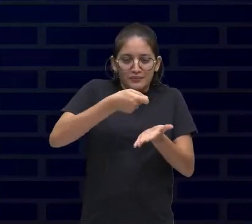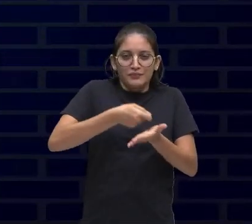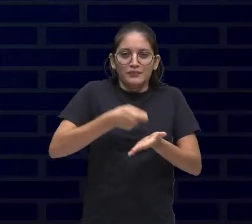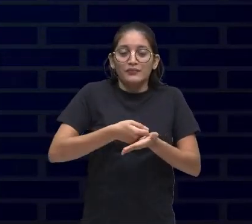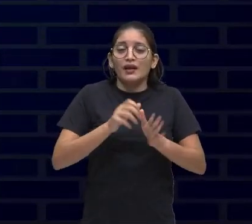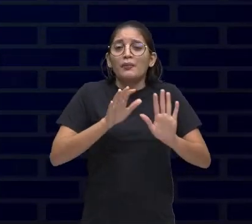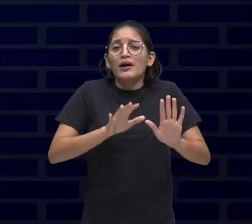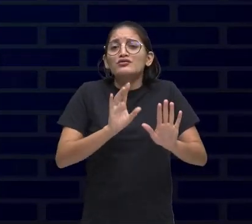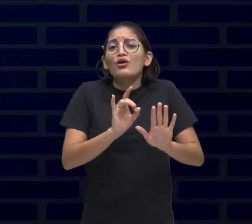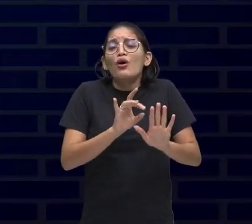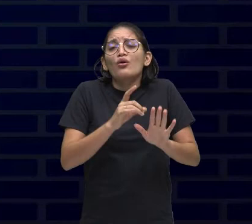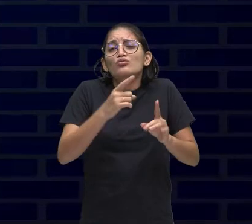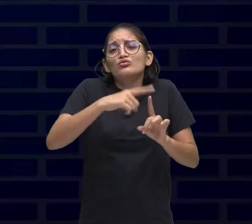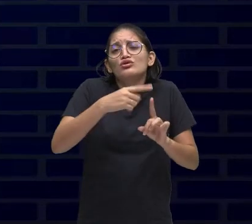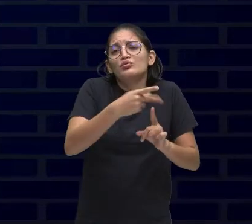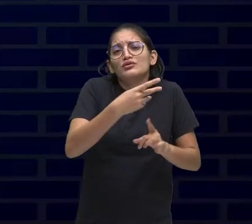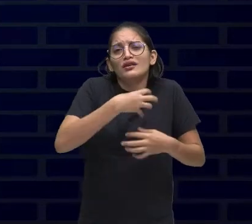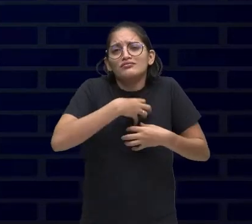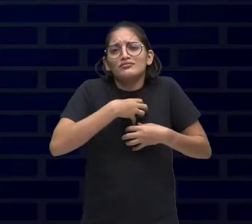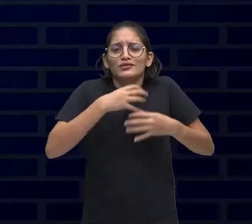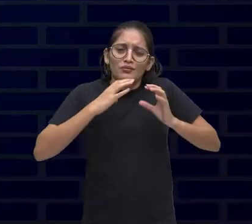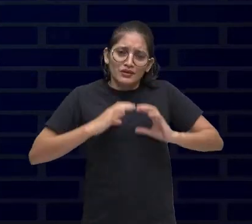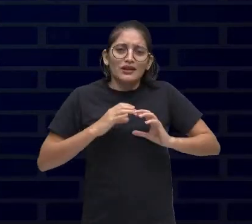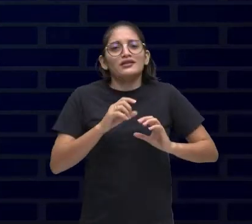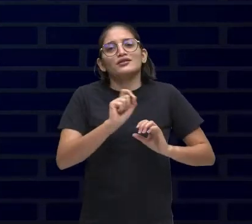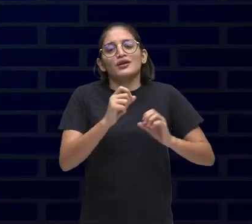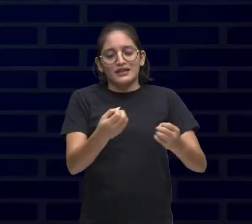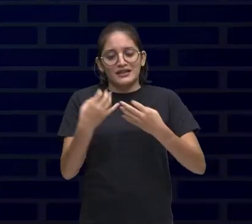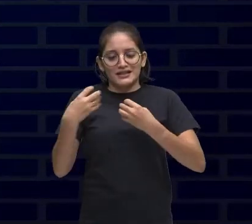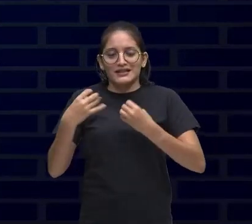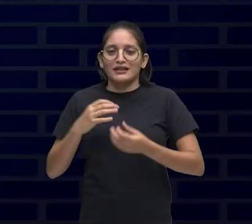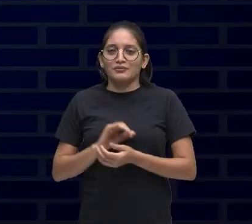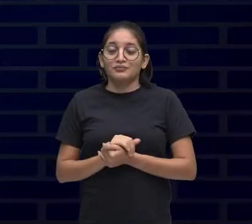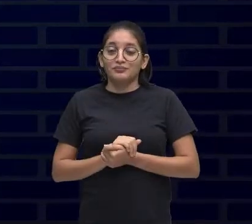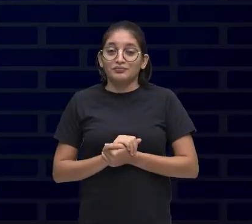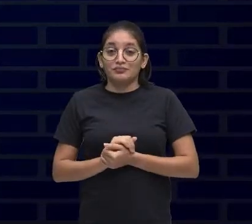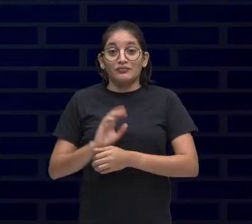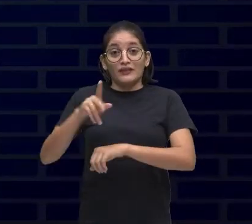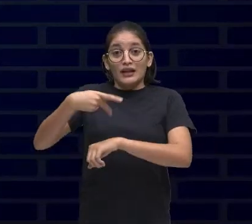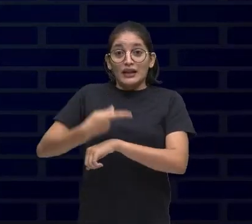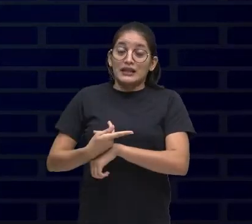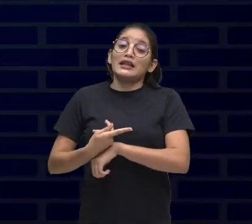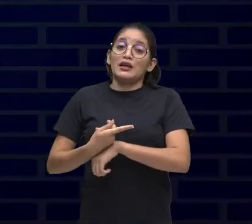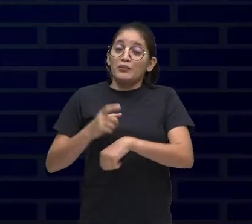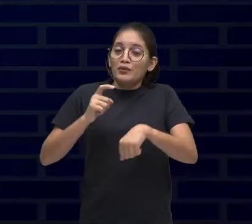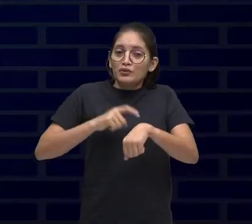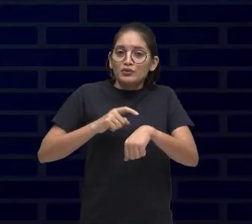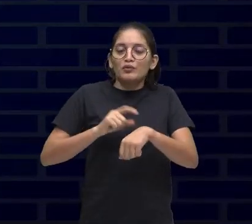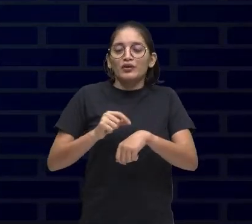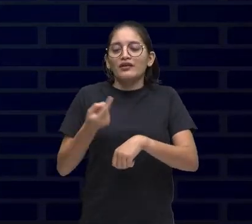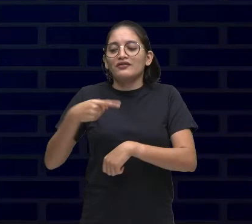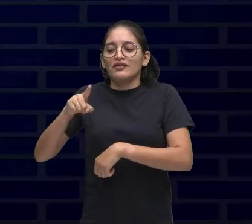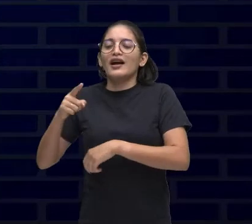apenas o jeitinho dela de nos ensinar. Depois é o tempo do que nos leva para brincar, mas